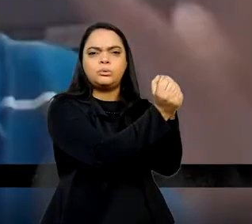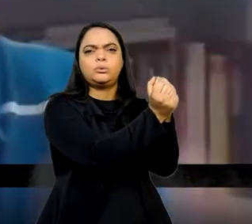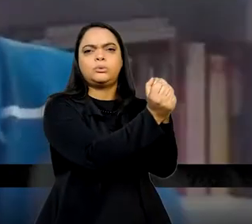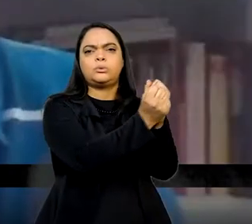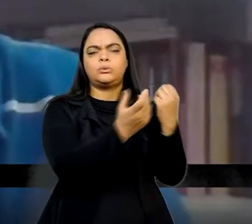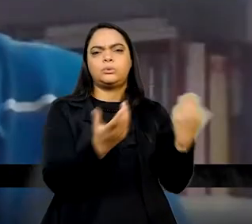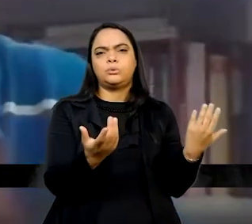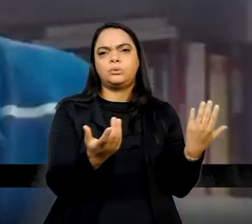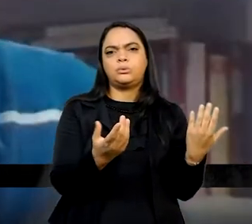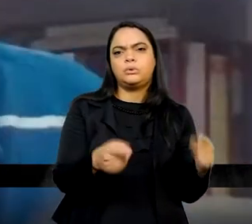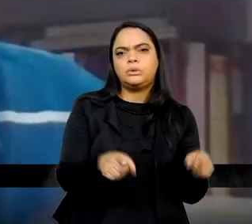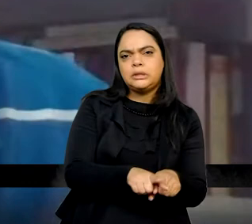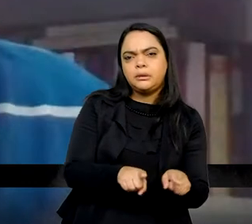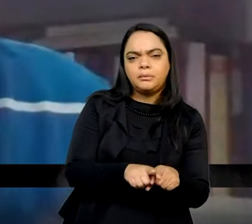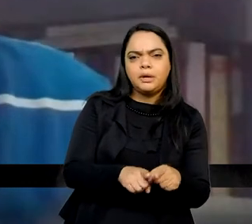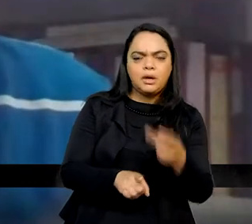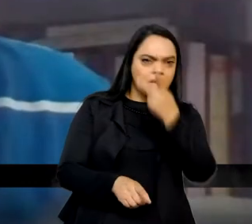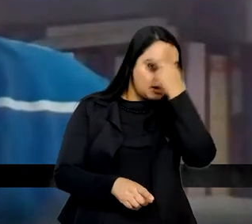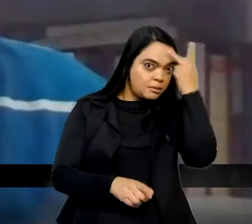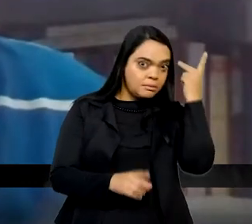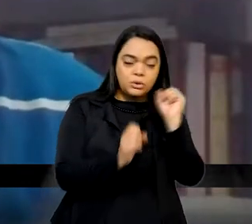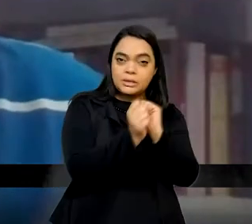forros, entraram numa luta imensa,